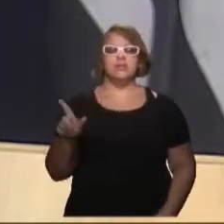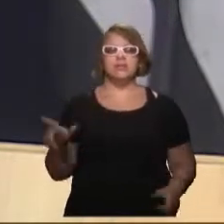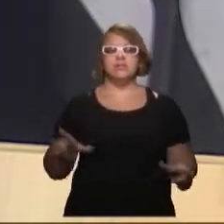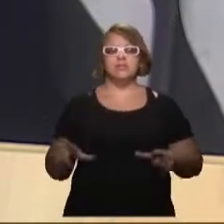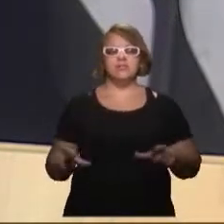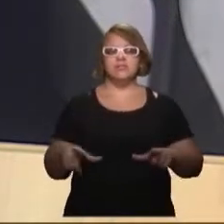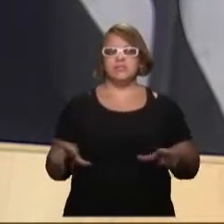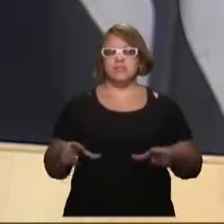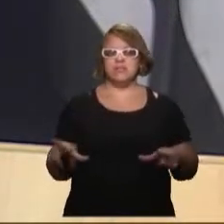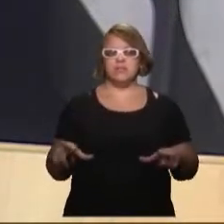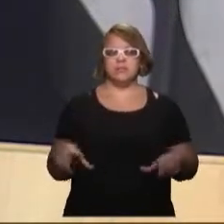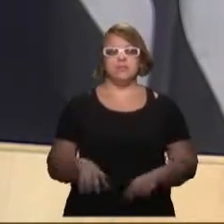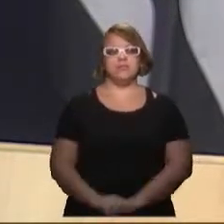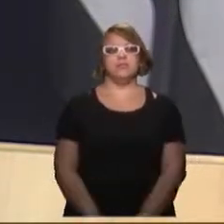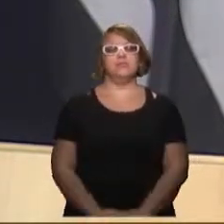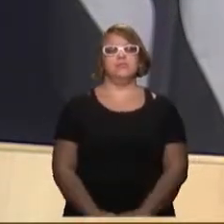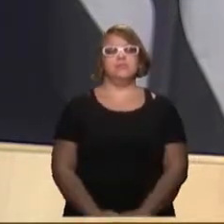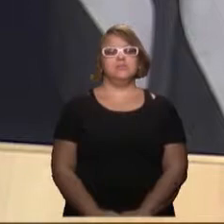Então, gente,